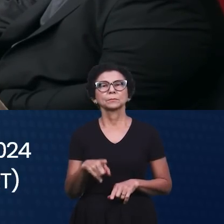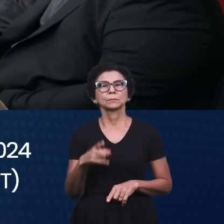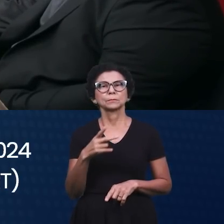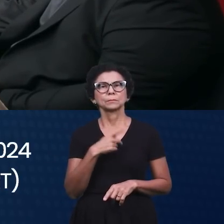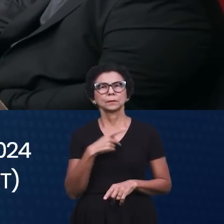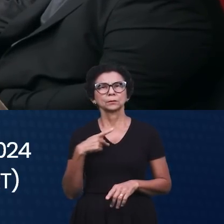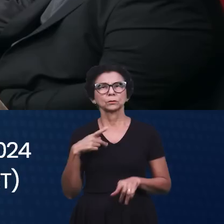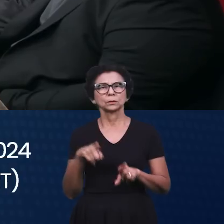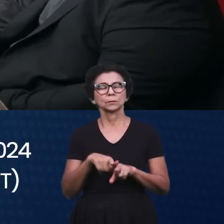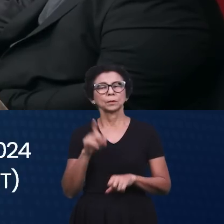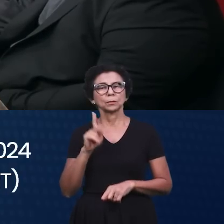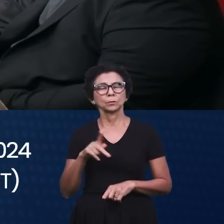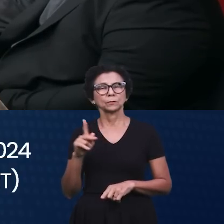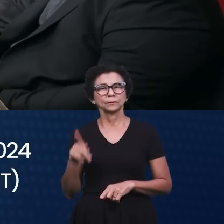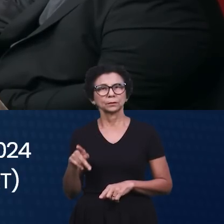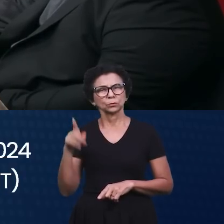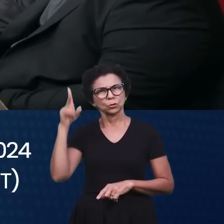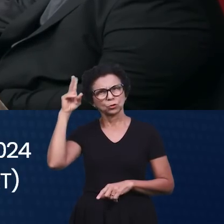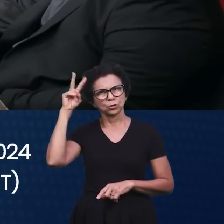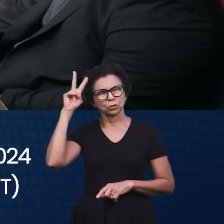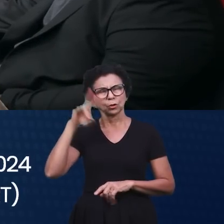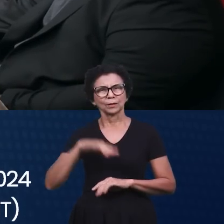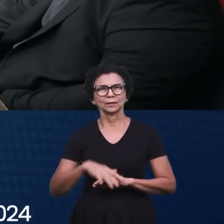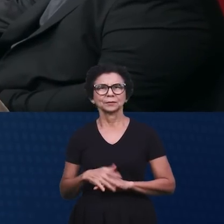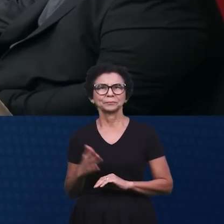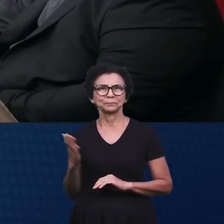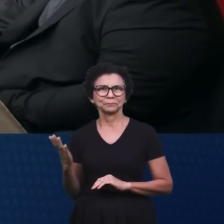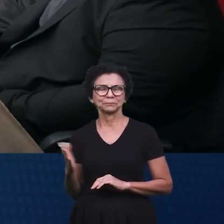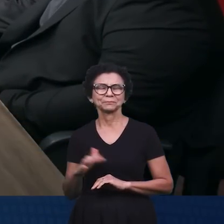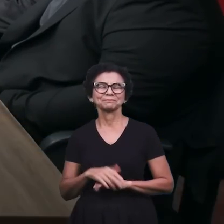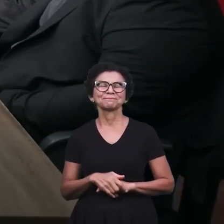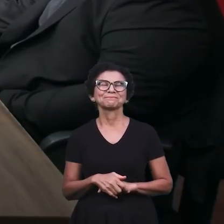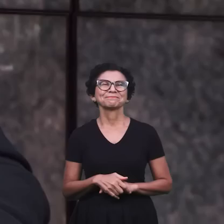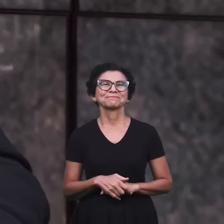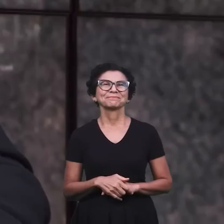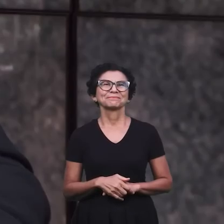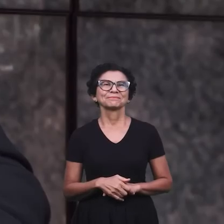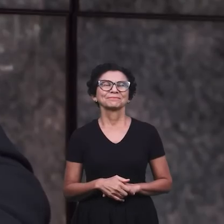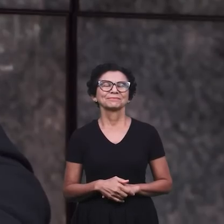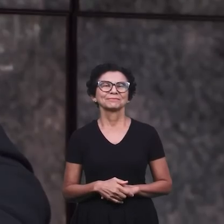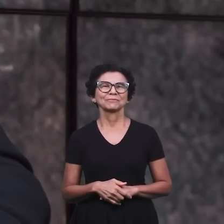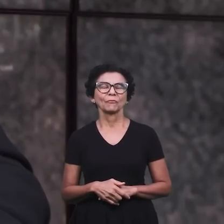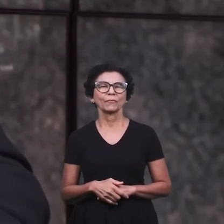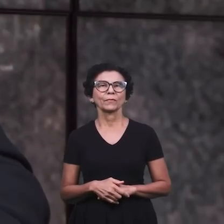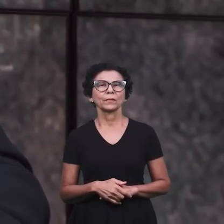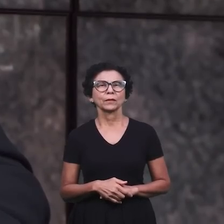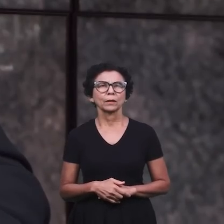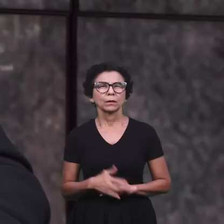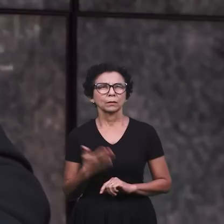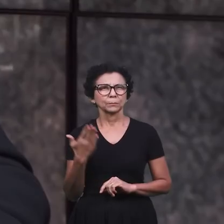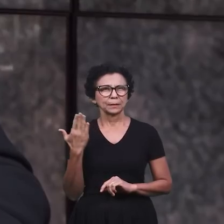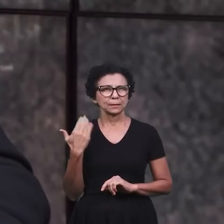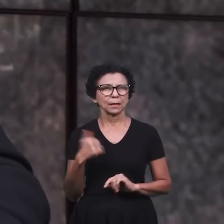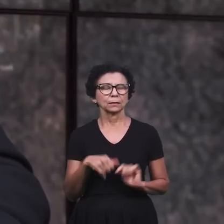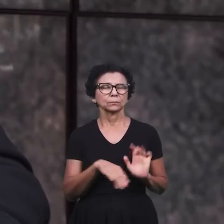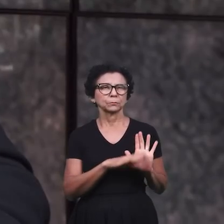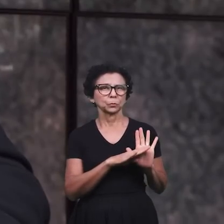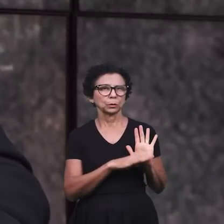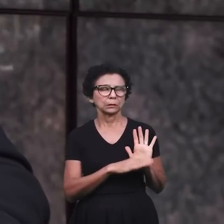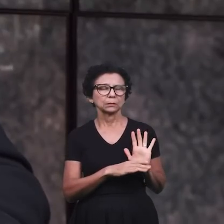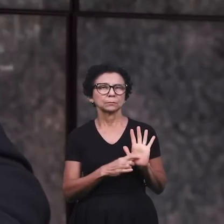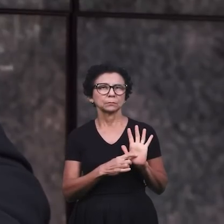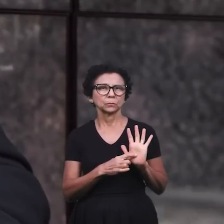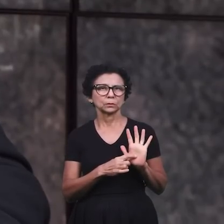de História. A paz do Senhor Jesus a todos. Amém. No episódio passado, nós começamos a falar